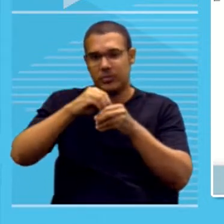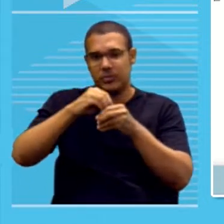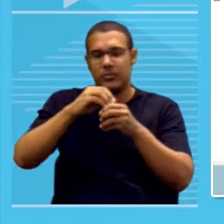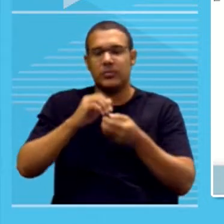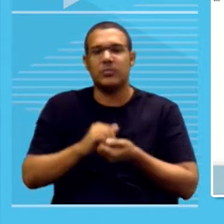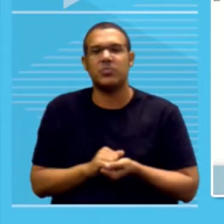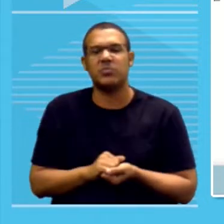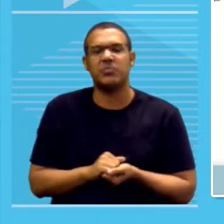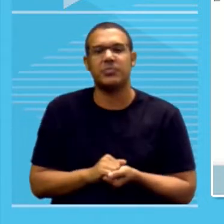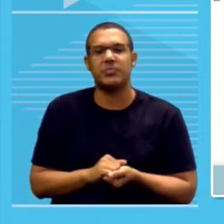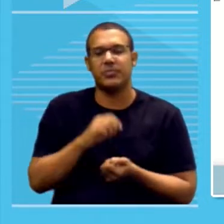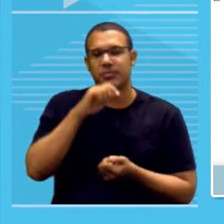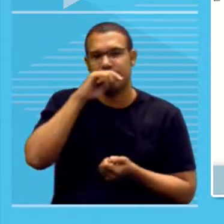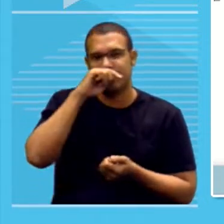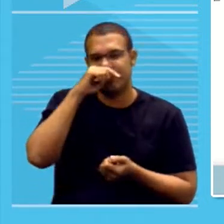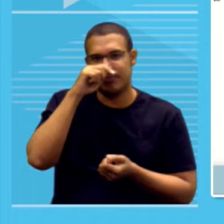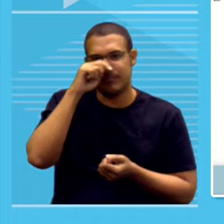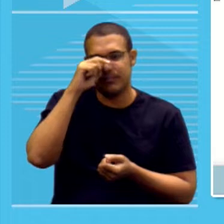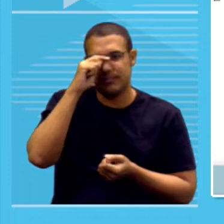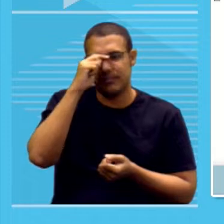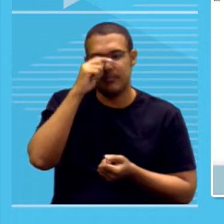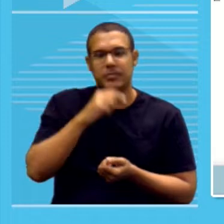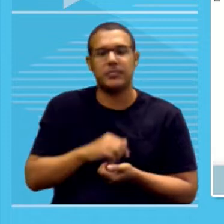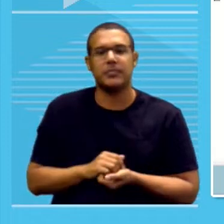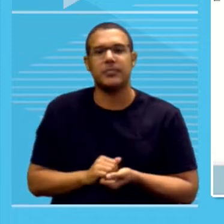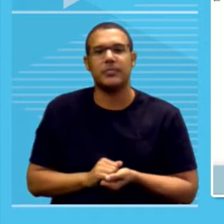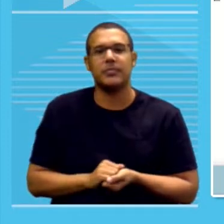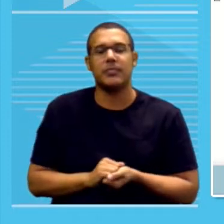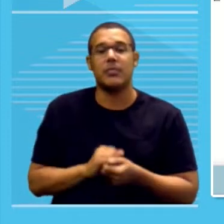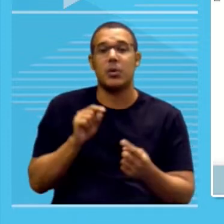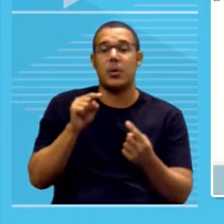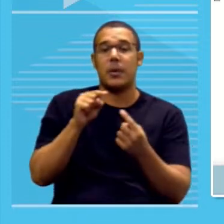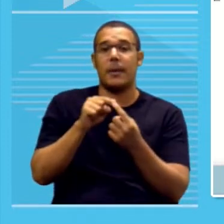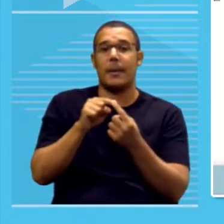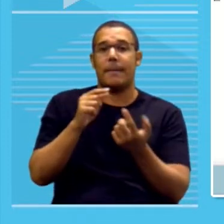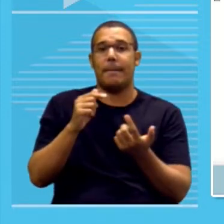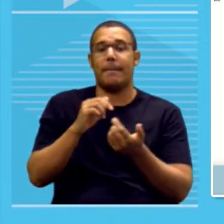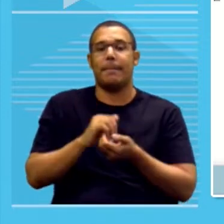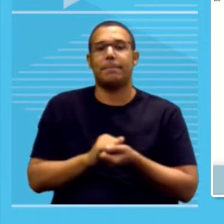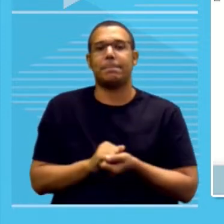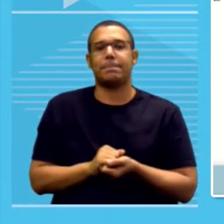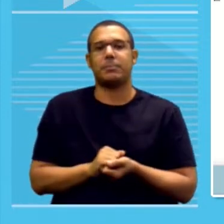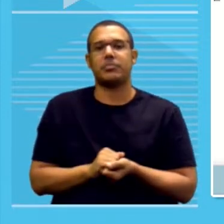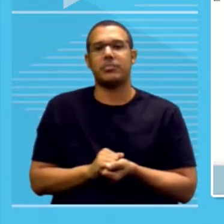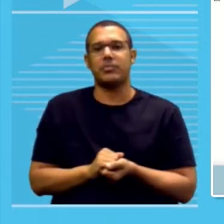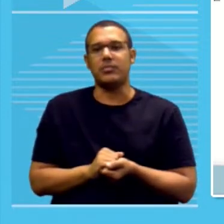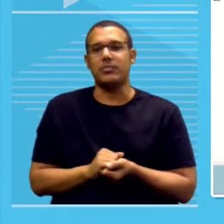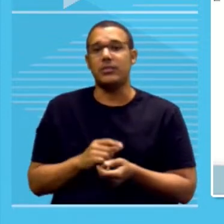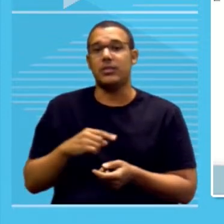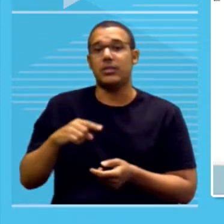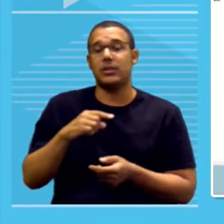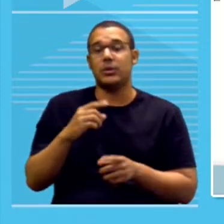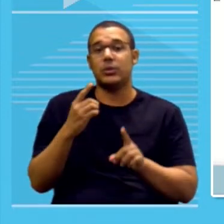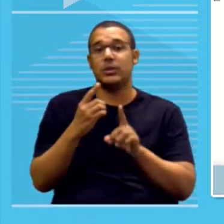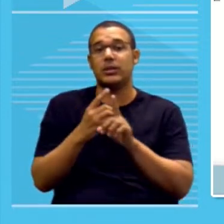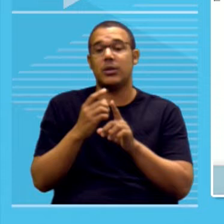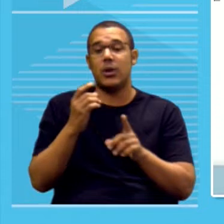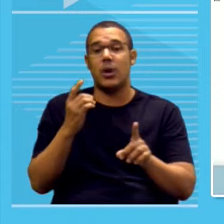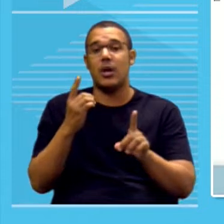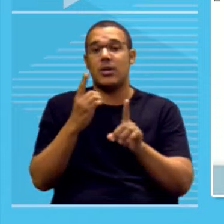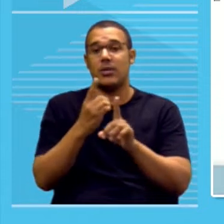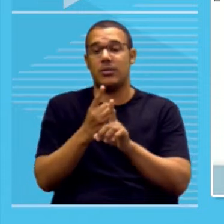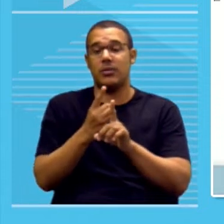de uma tacada só a gente consegue apresentar para o objetivo vocês passem a identificar com maior